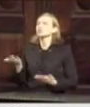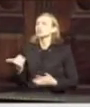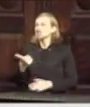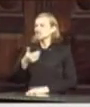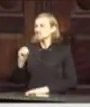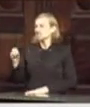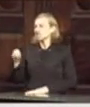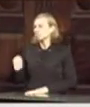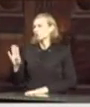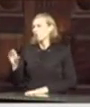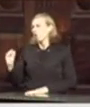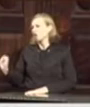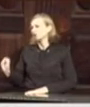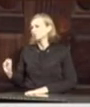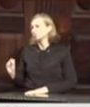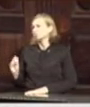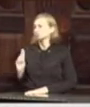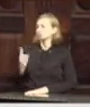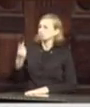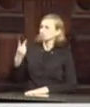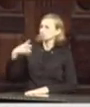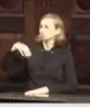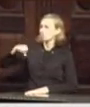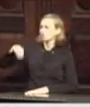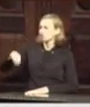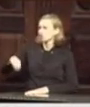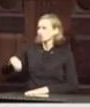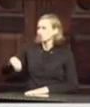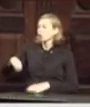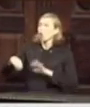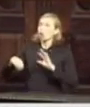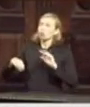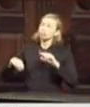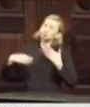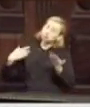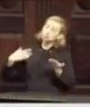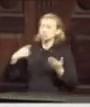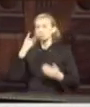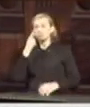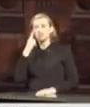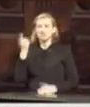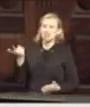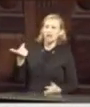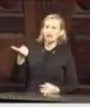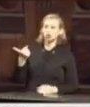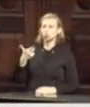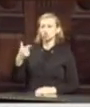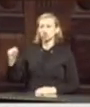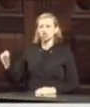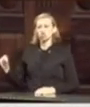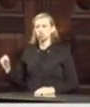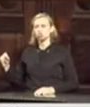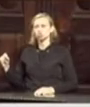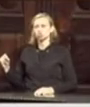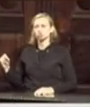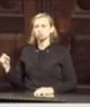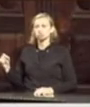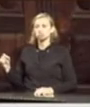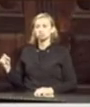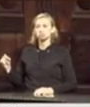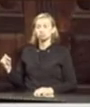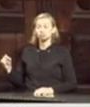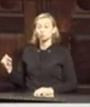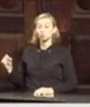190 milhões, vamos colocar que sejam 120 bilhões, porque esse valor não tem como ser precisado nesse